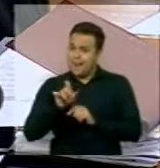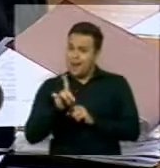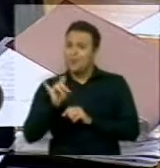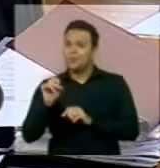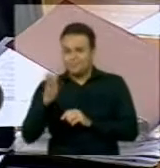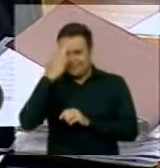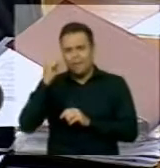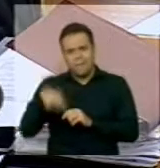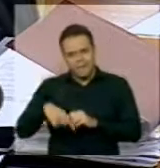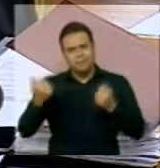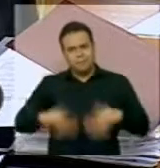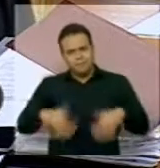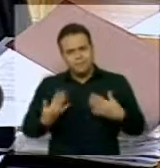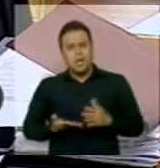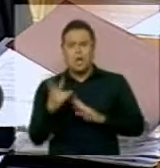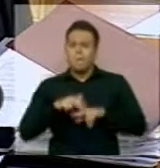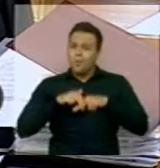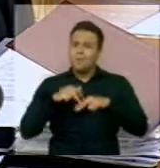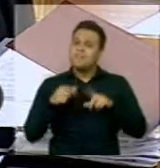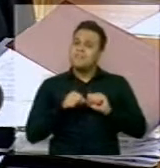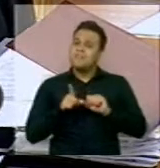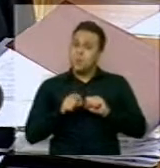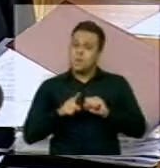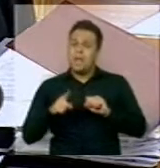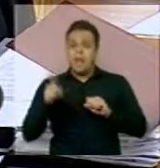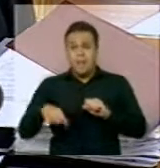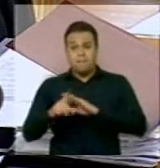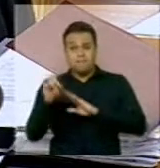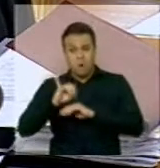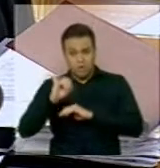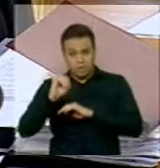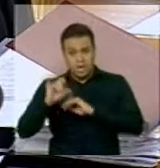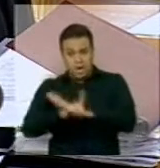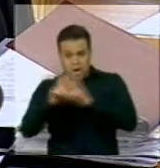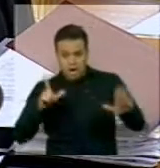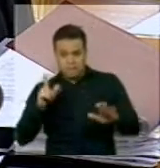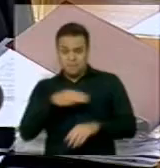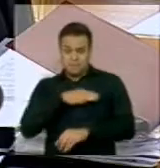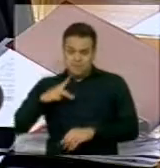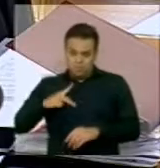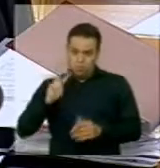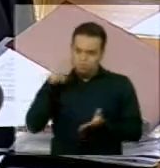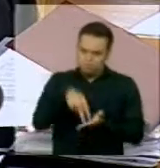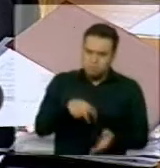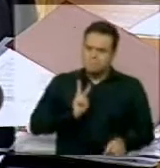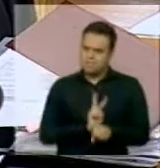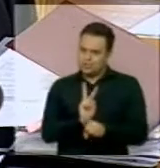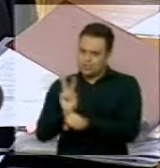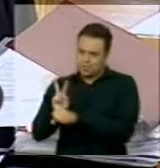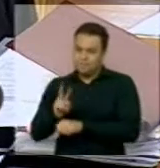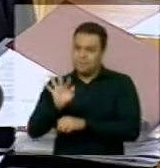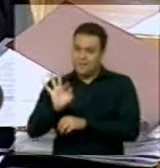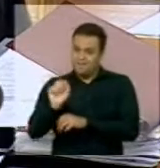ao referenciamento. Então, foi nesse sentido, eu salvo engano, ministro Fachin, Vossa